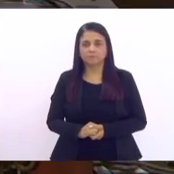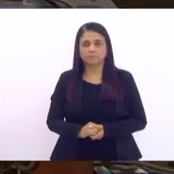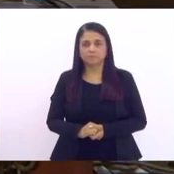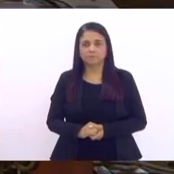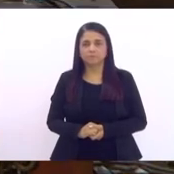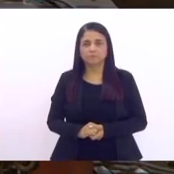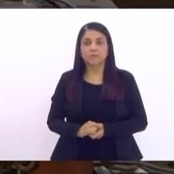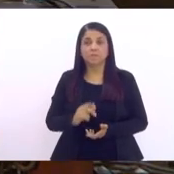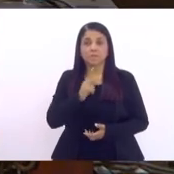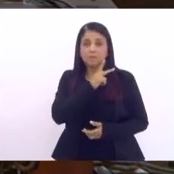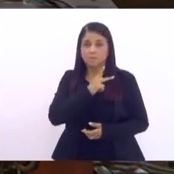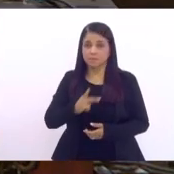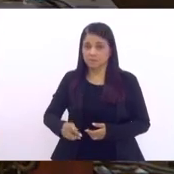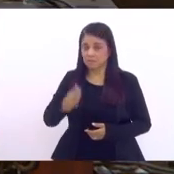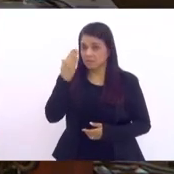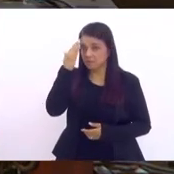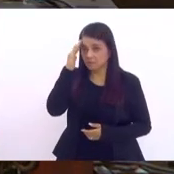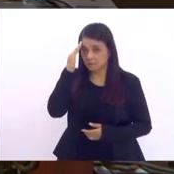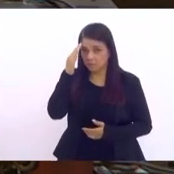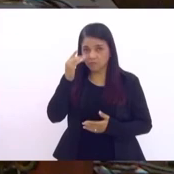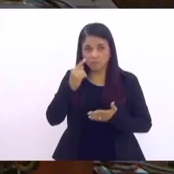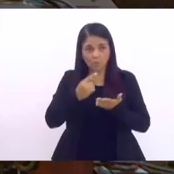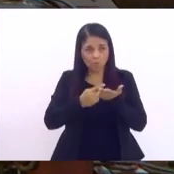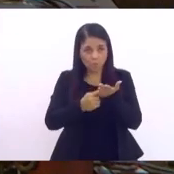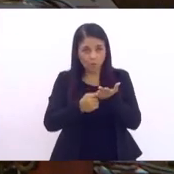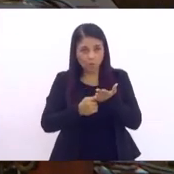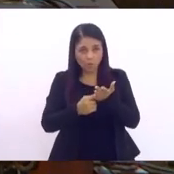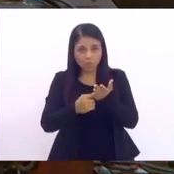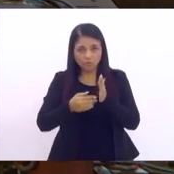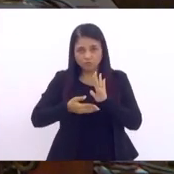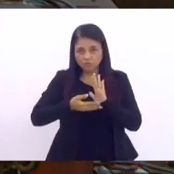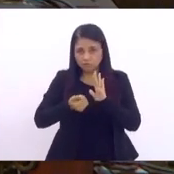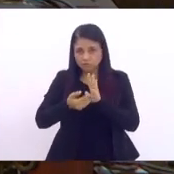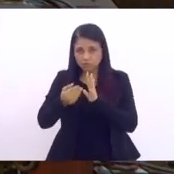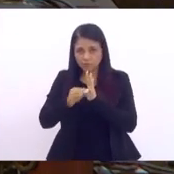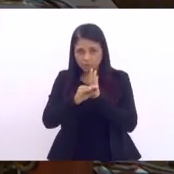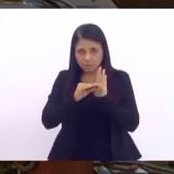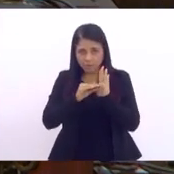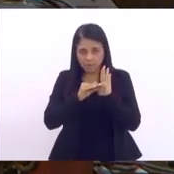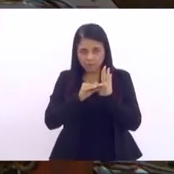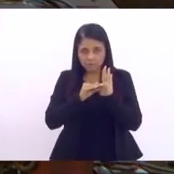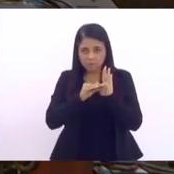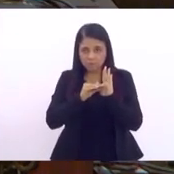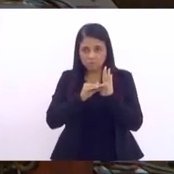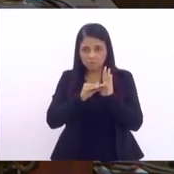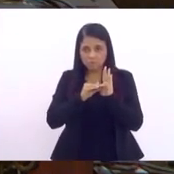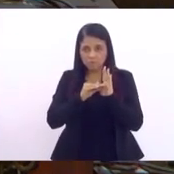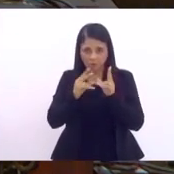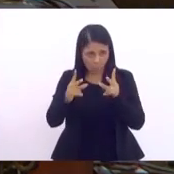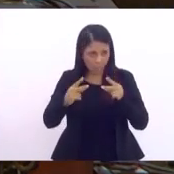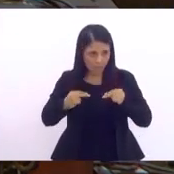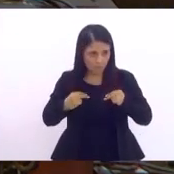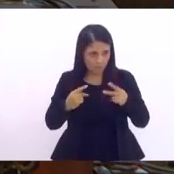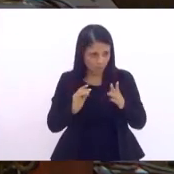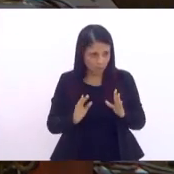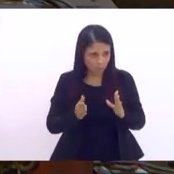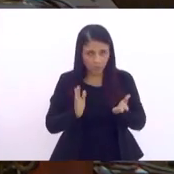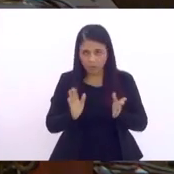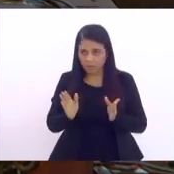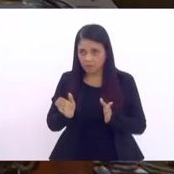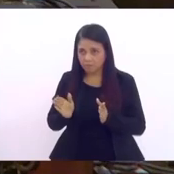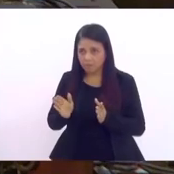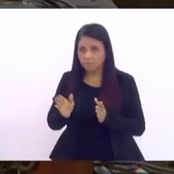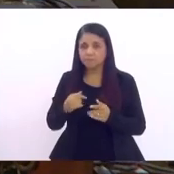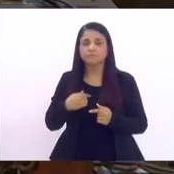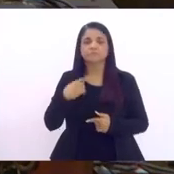um consenso de retirada das emendas e acordo, e vamos enfrentar o mérito, correto? Deputado Luiz Paulo, para discutir,